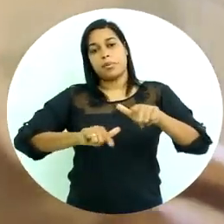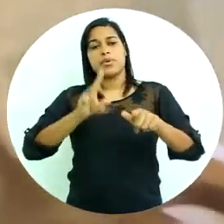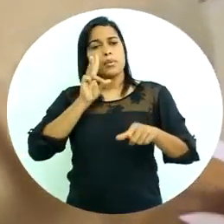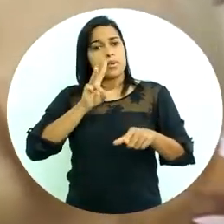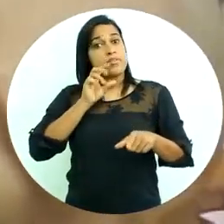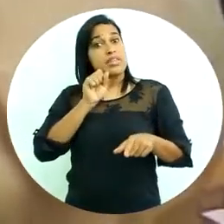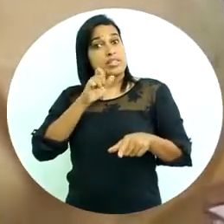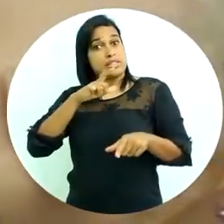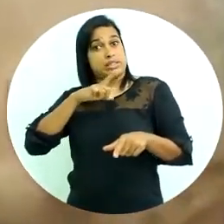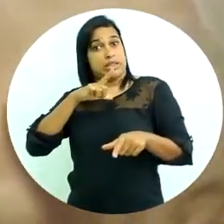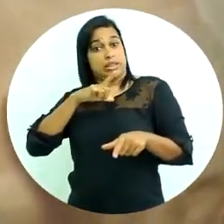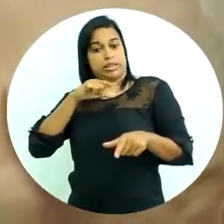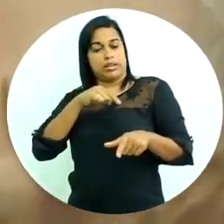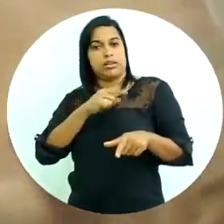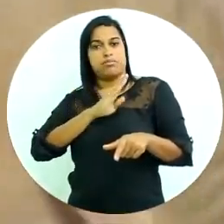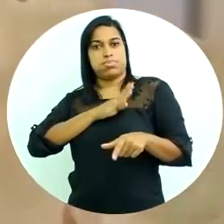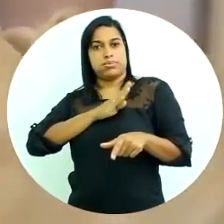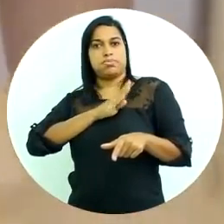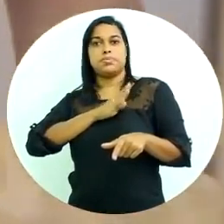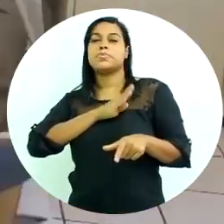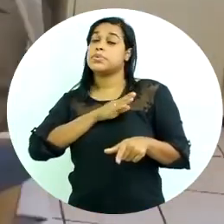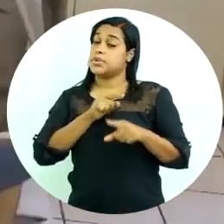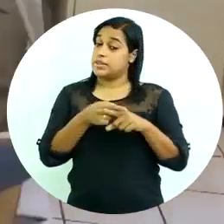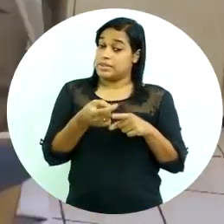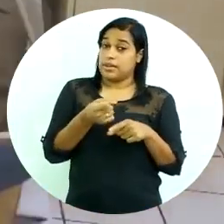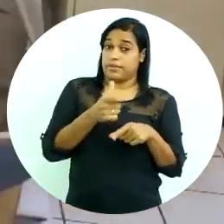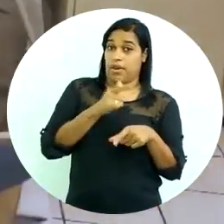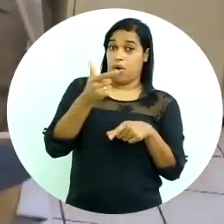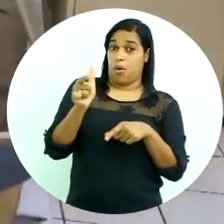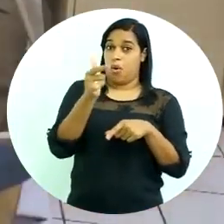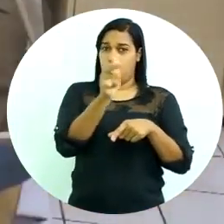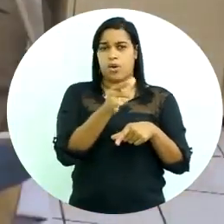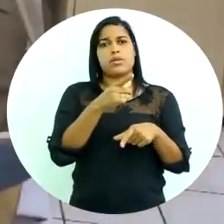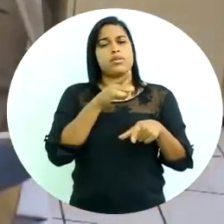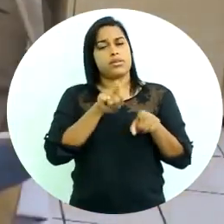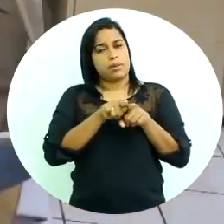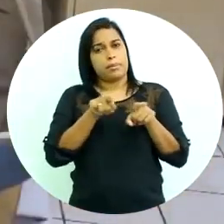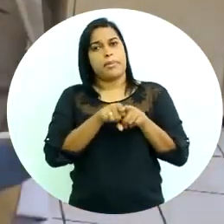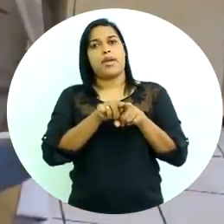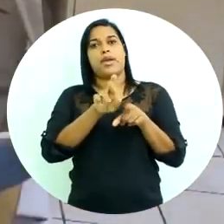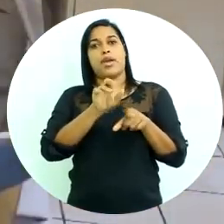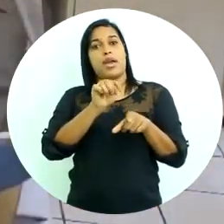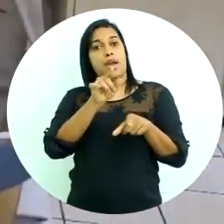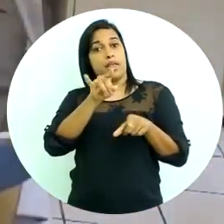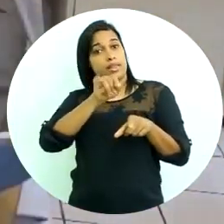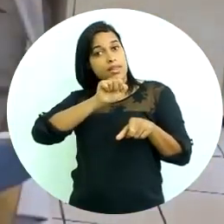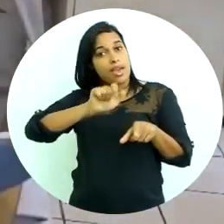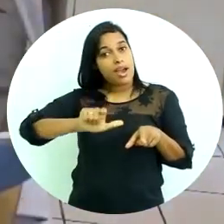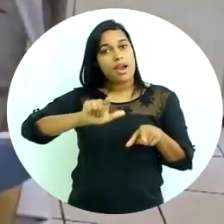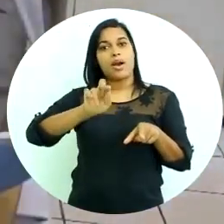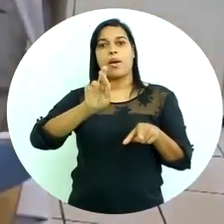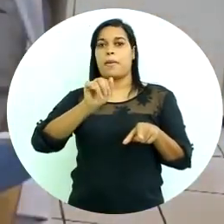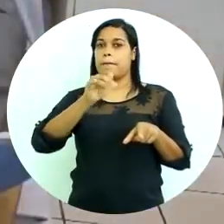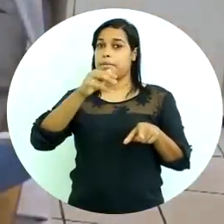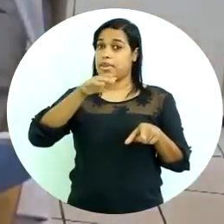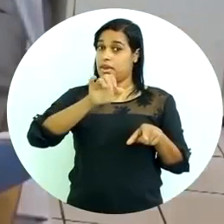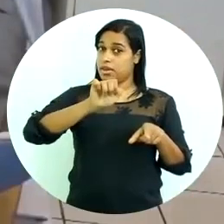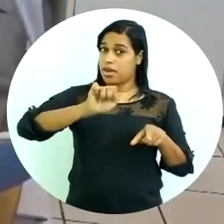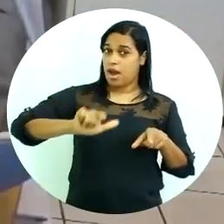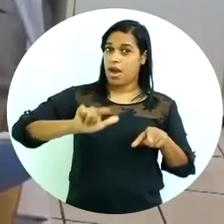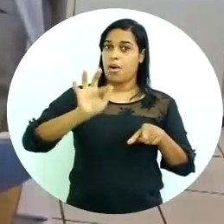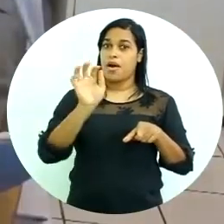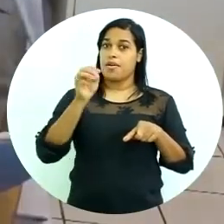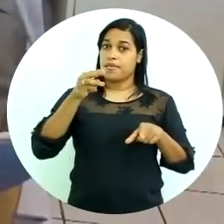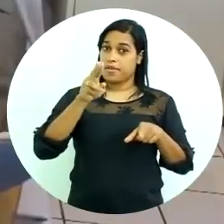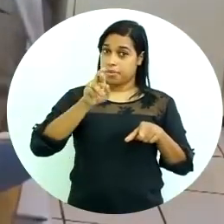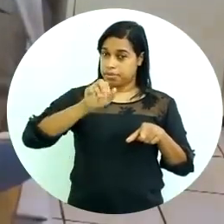tem pulso ou não. Temos outras artérias também, como a radial, a braquial, tem a femoral que fica nessa região